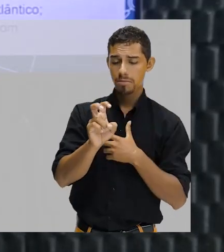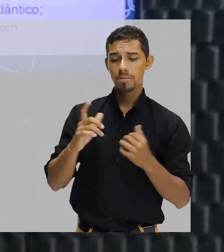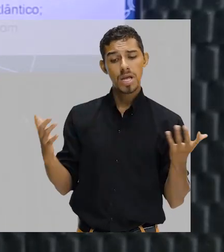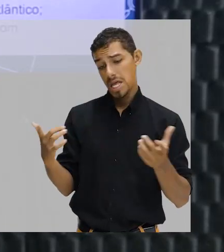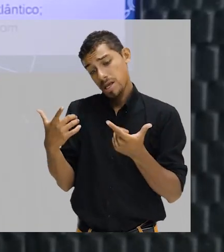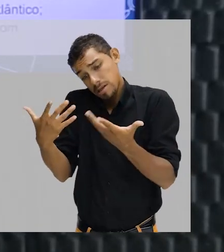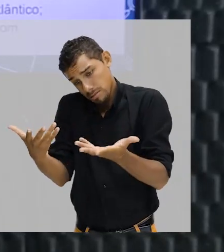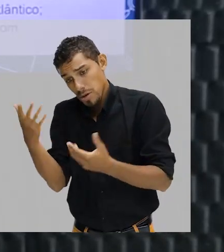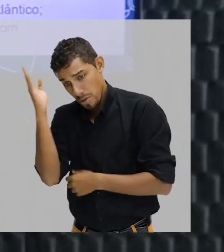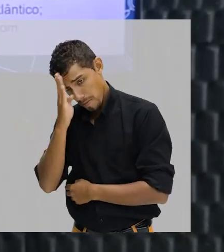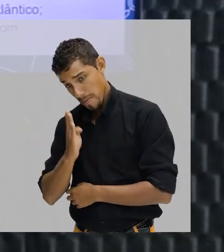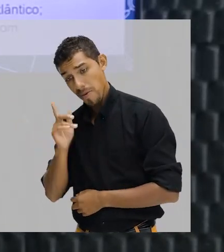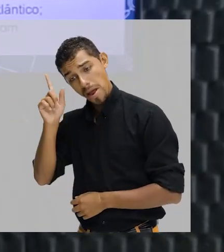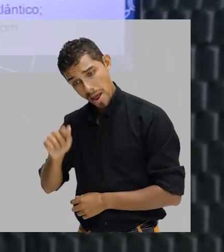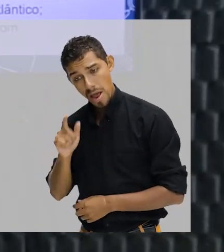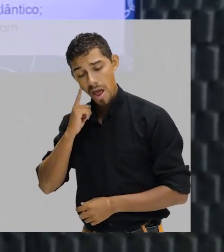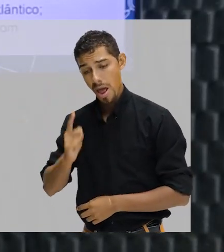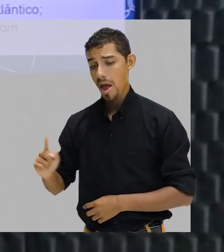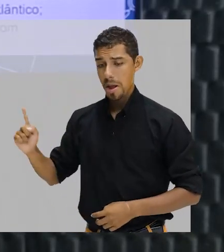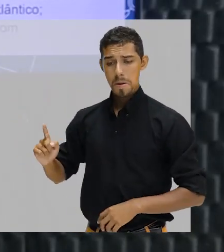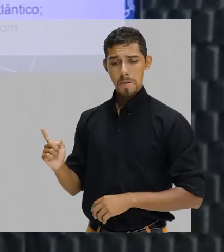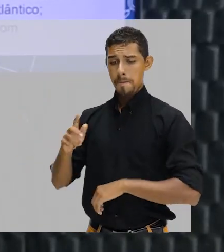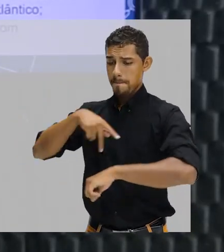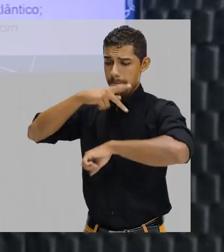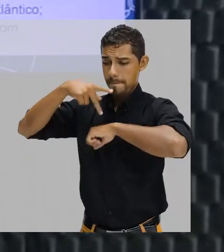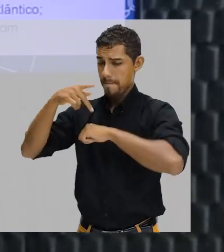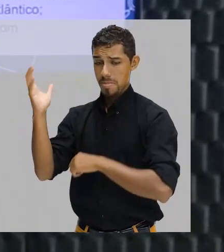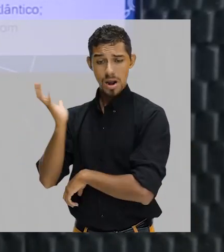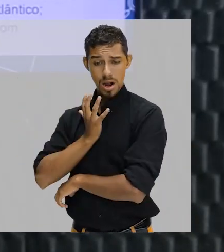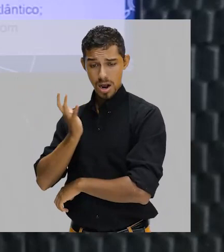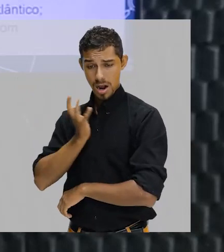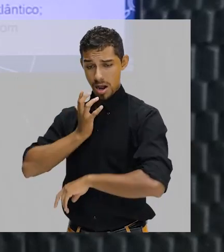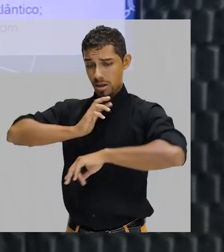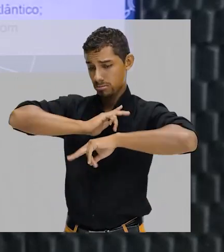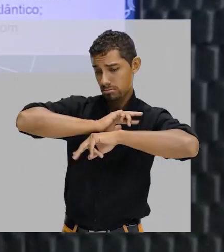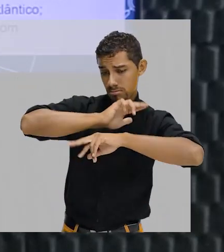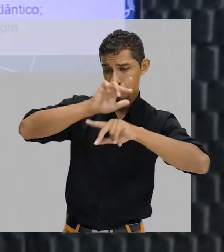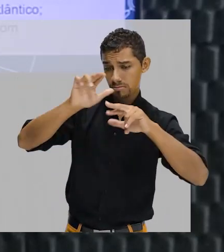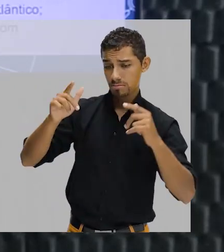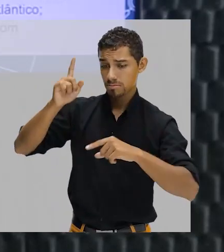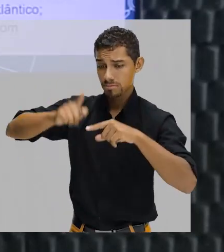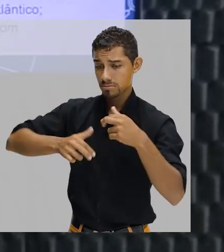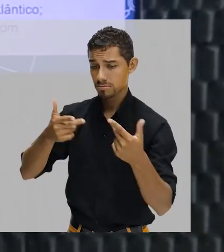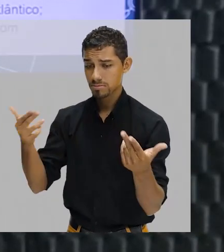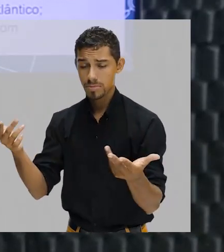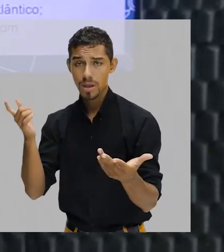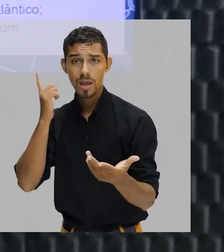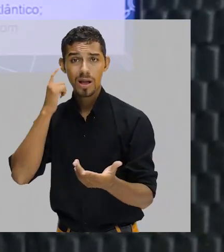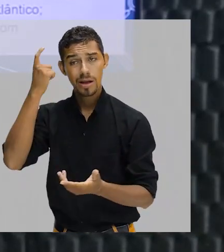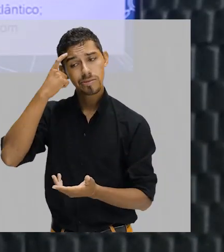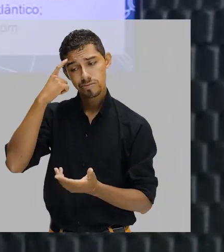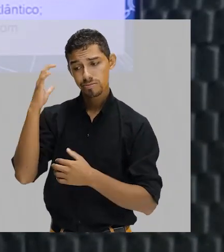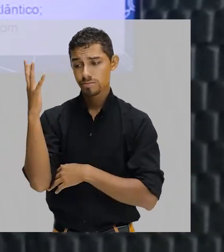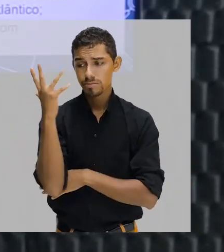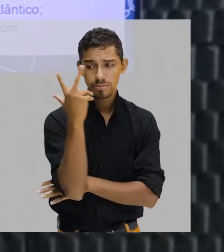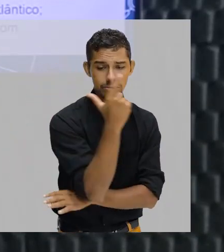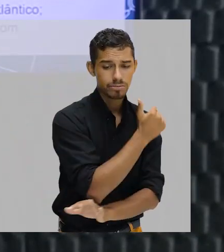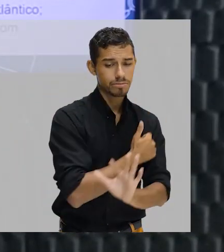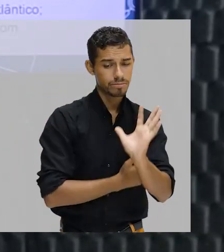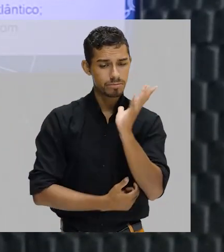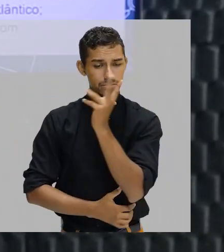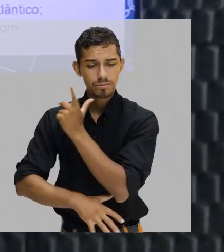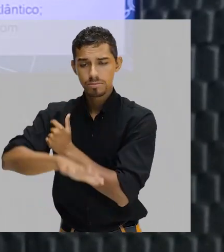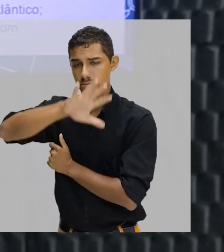é à toa que o Brasil é um país considerado riquíssimo na sua biodiversidade, não apenas na floresta amazônica, mas